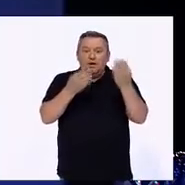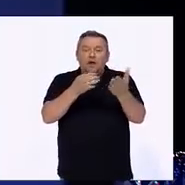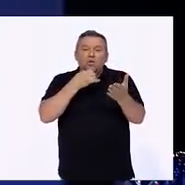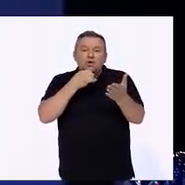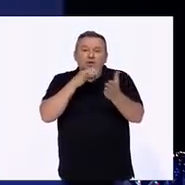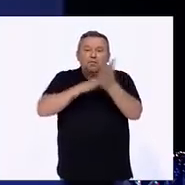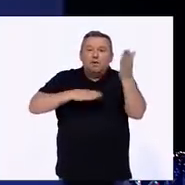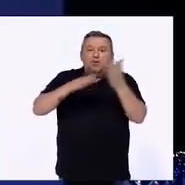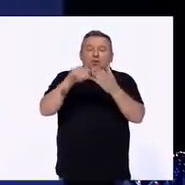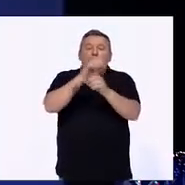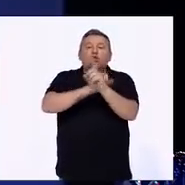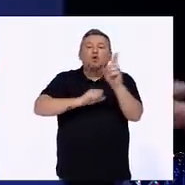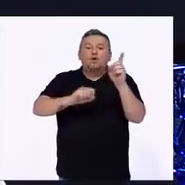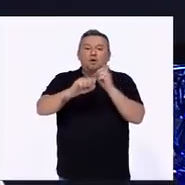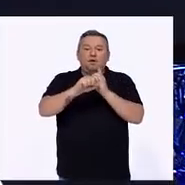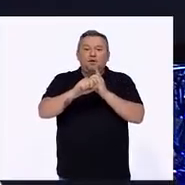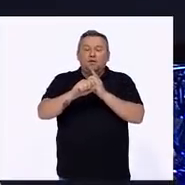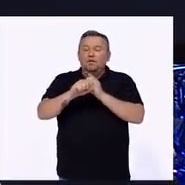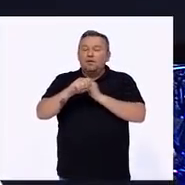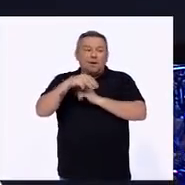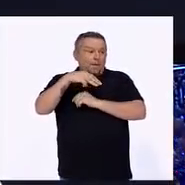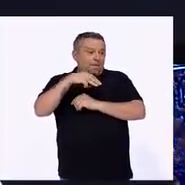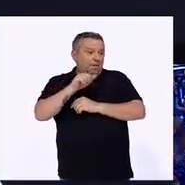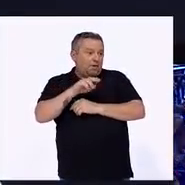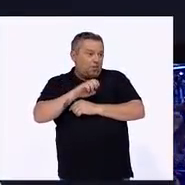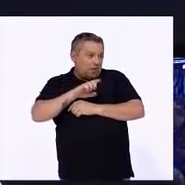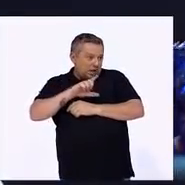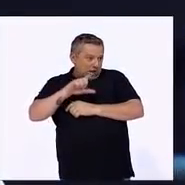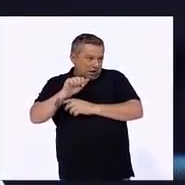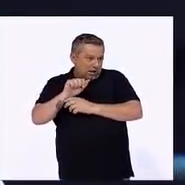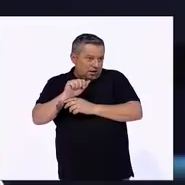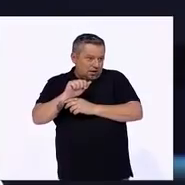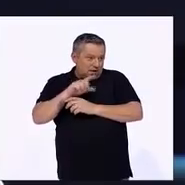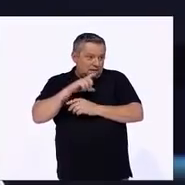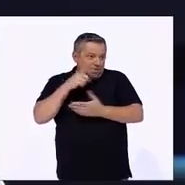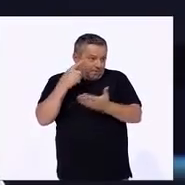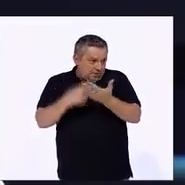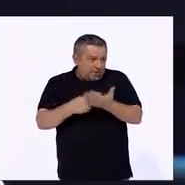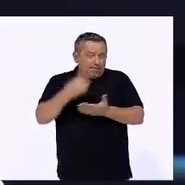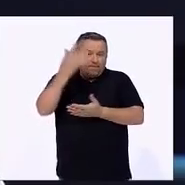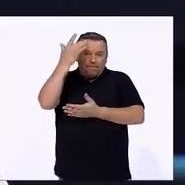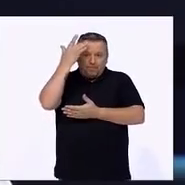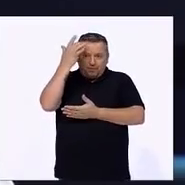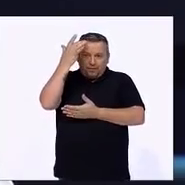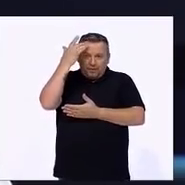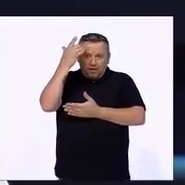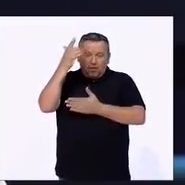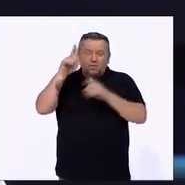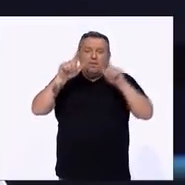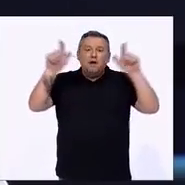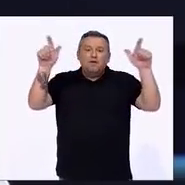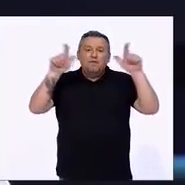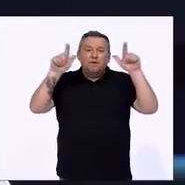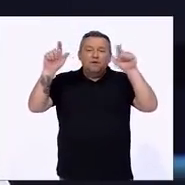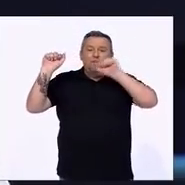para a sociedade toda. Manuela, está marcada para amanhã uma